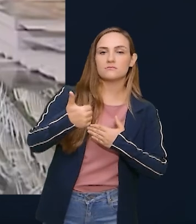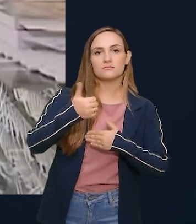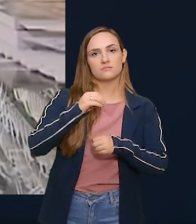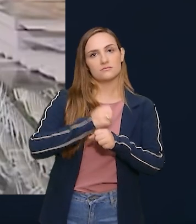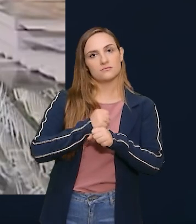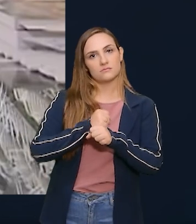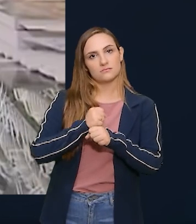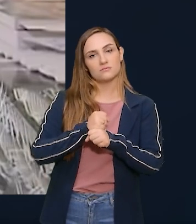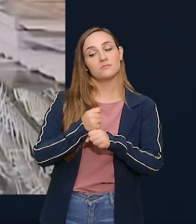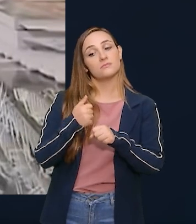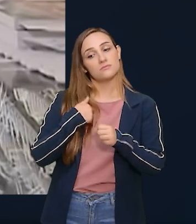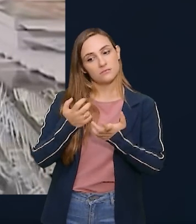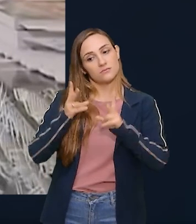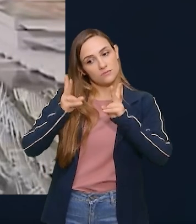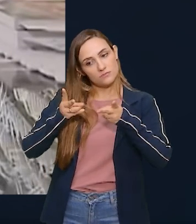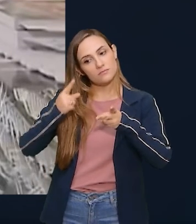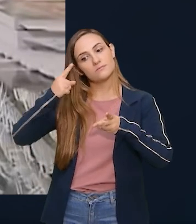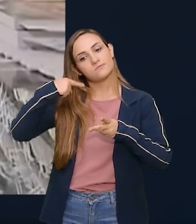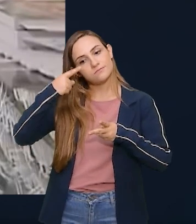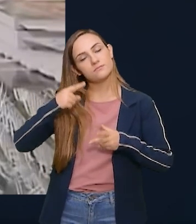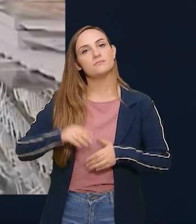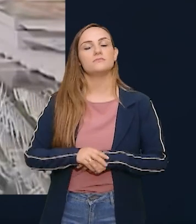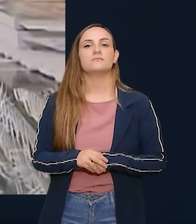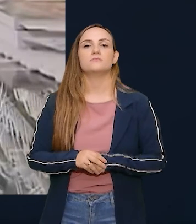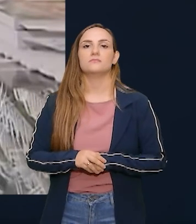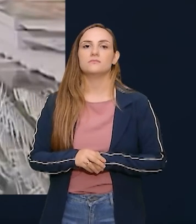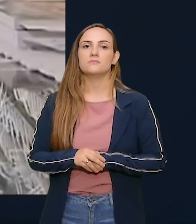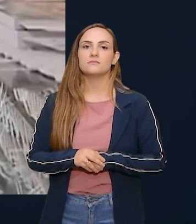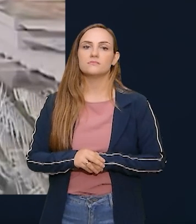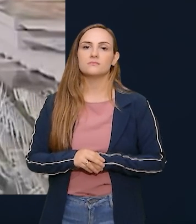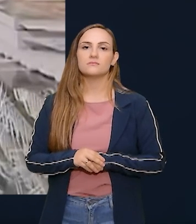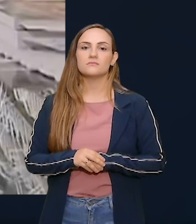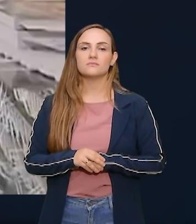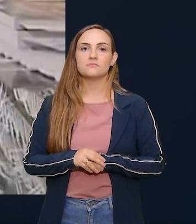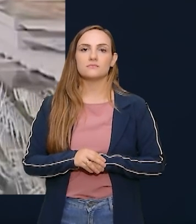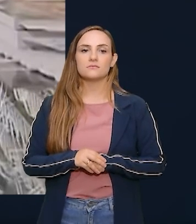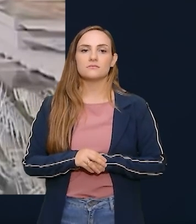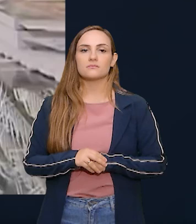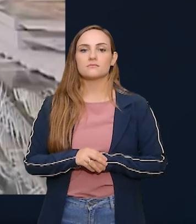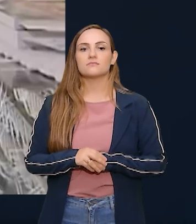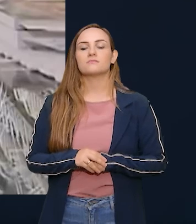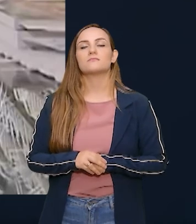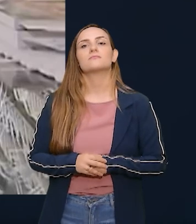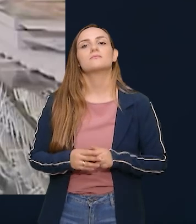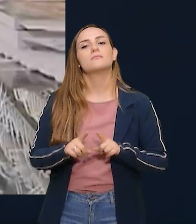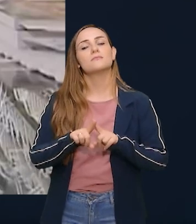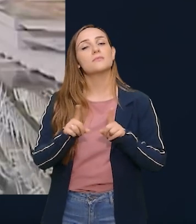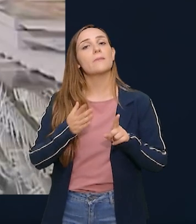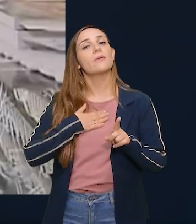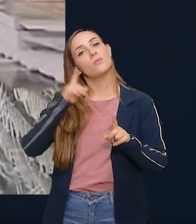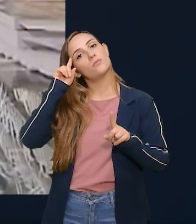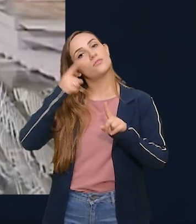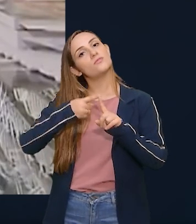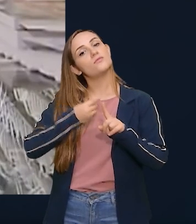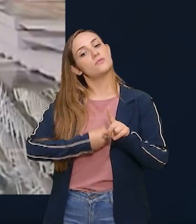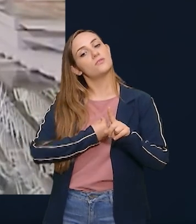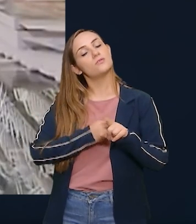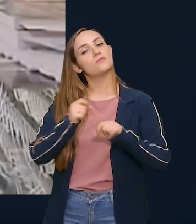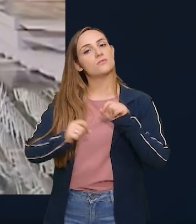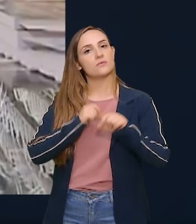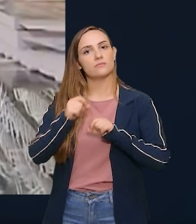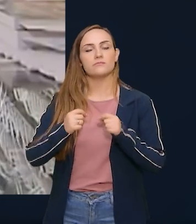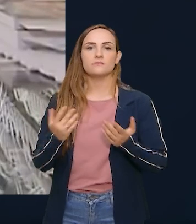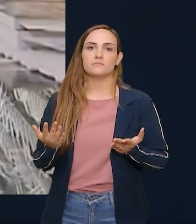10 anos. Mas eu pretendo me manter na advocacia como advogado. E eu acho que o meu objetivo de